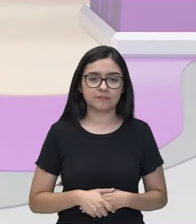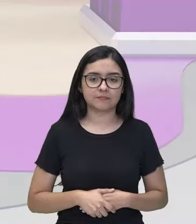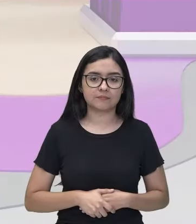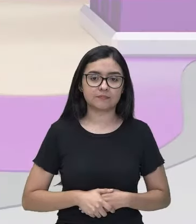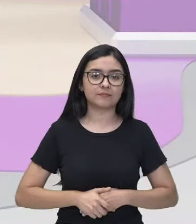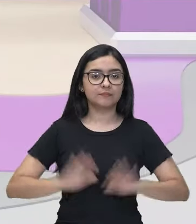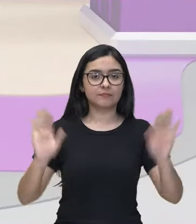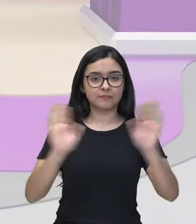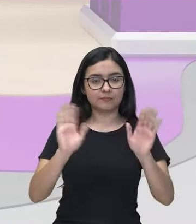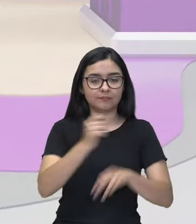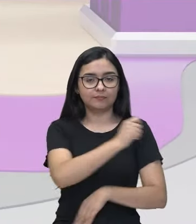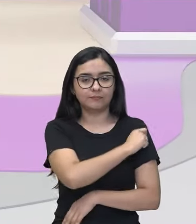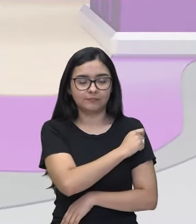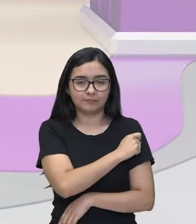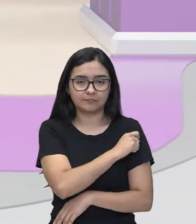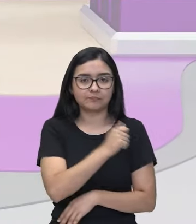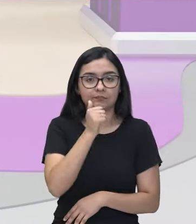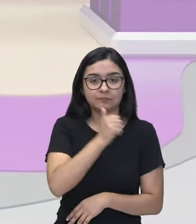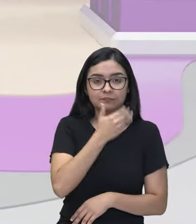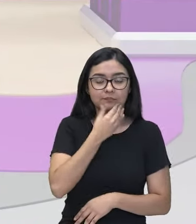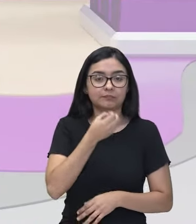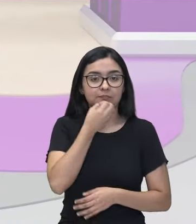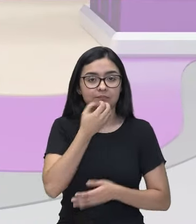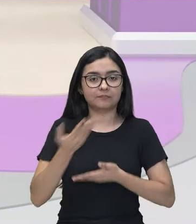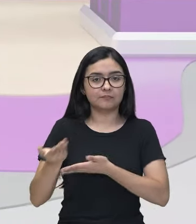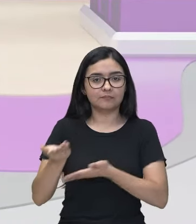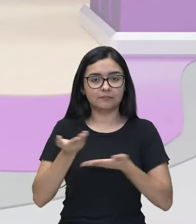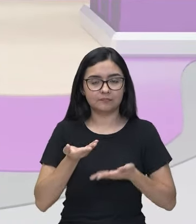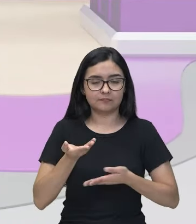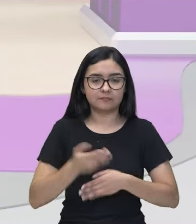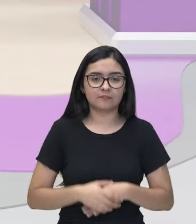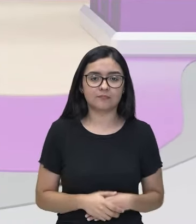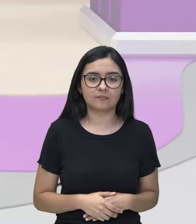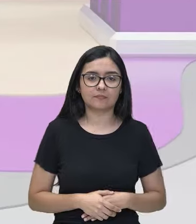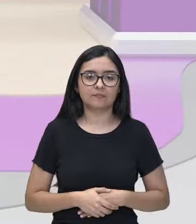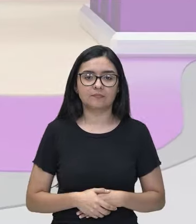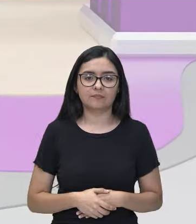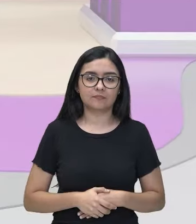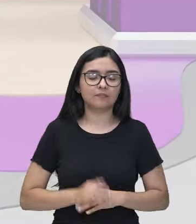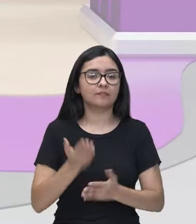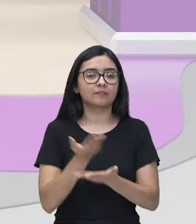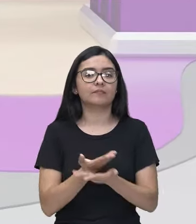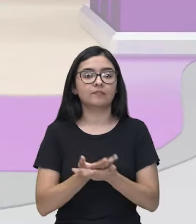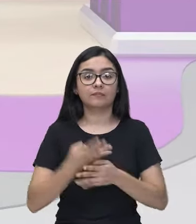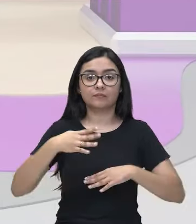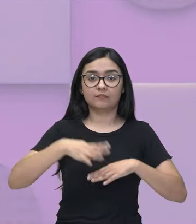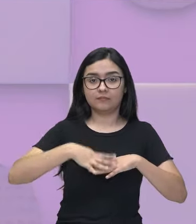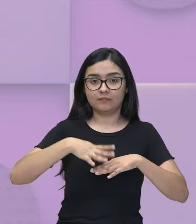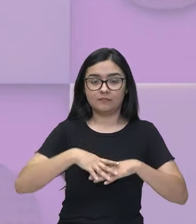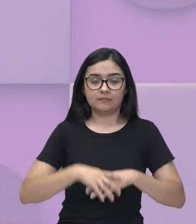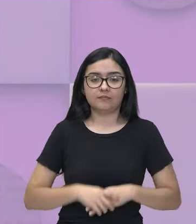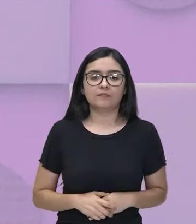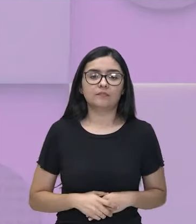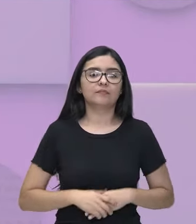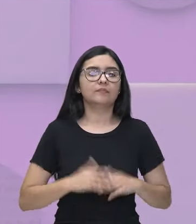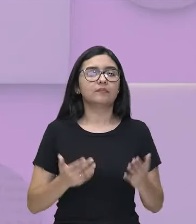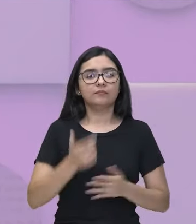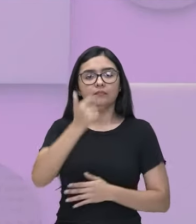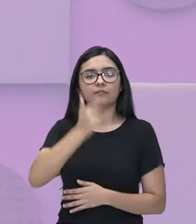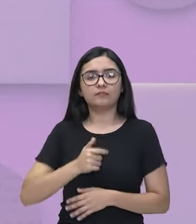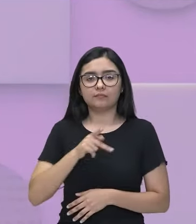Olá, meus queridos alunos e alunas, sejam todos muito bem-vindos, muito bem-vindas a mais uma aula de matemática. Aqui quem vos